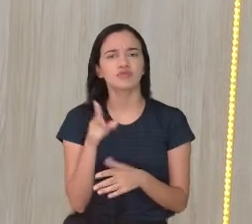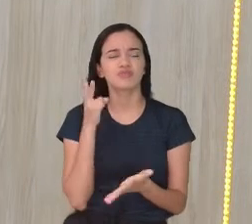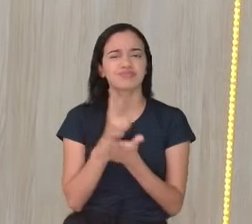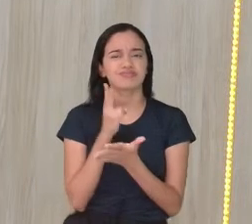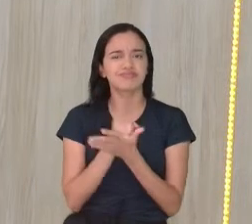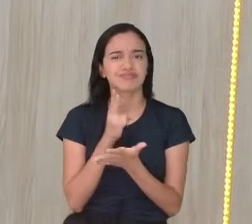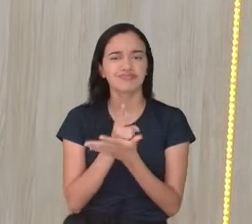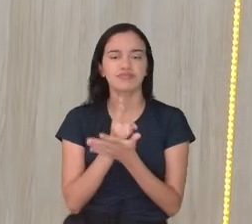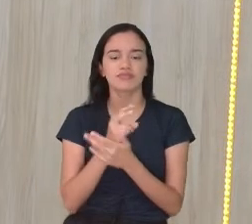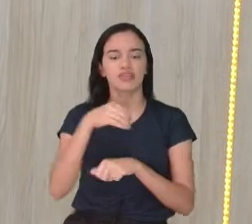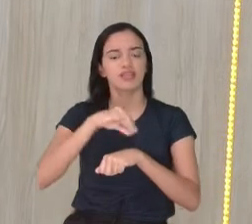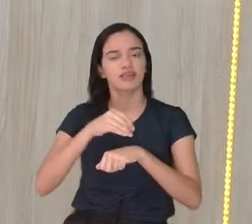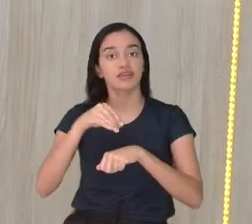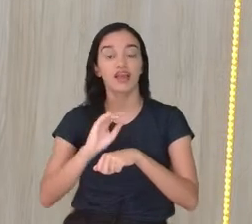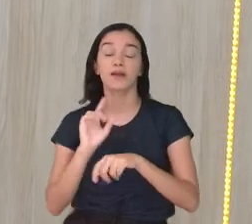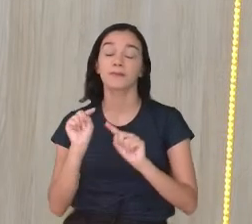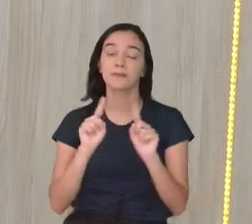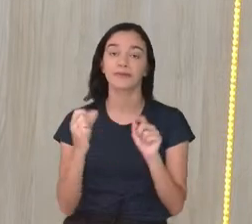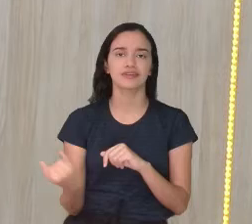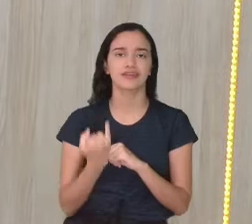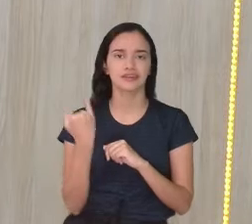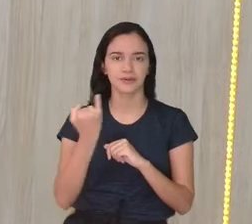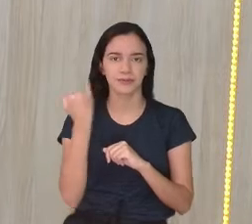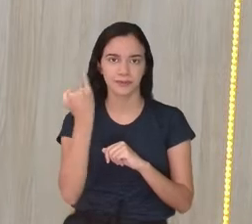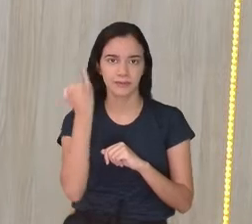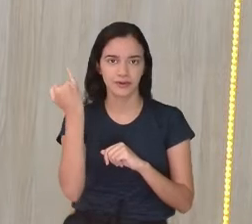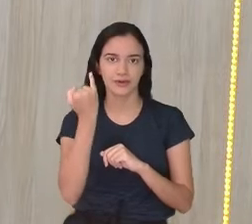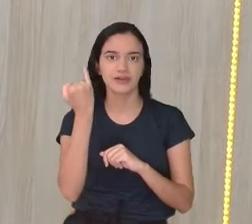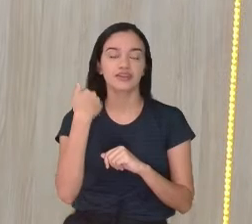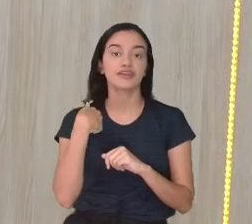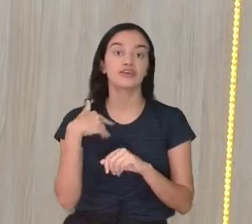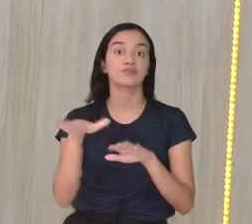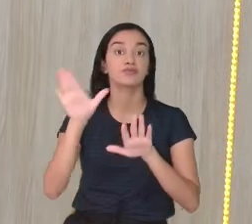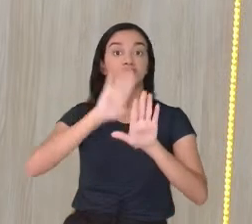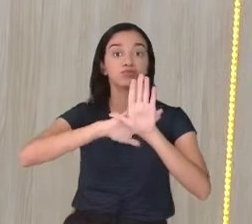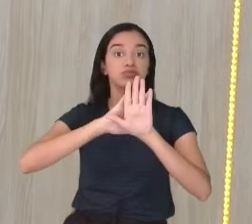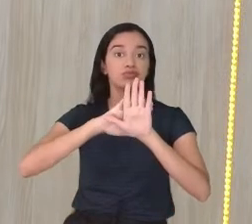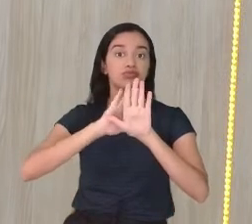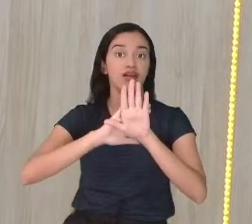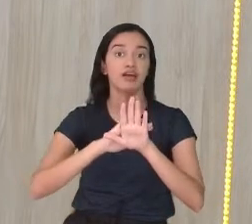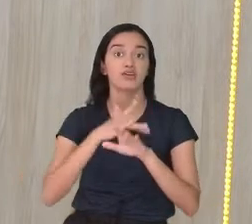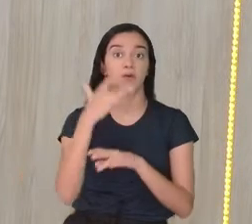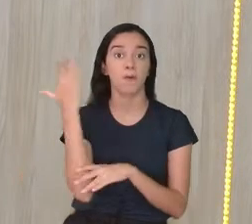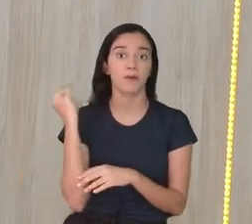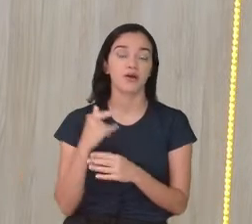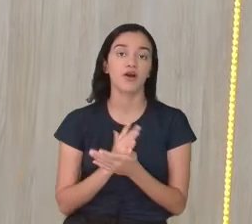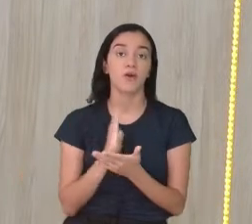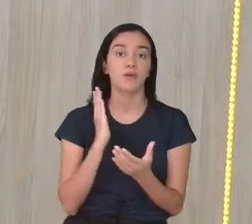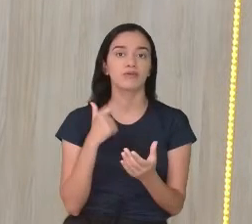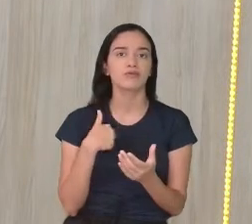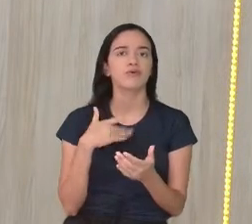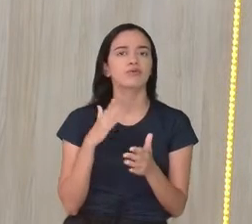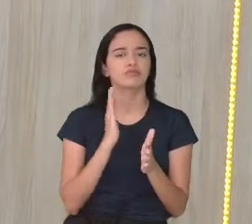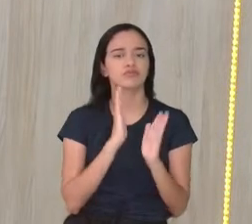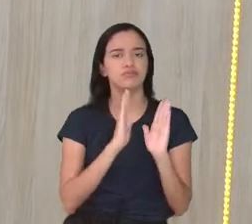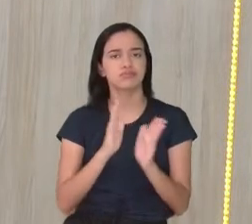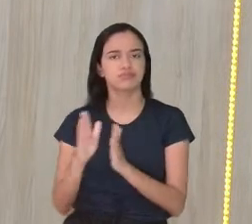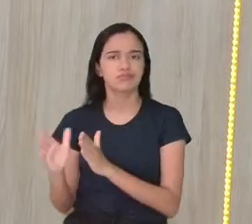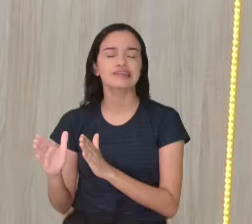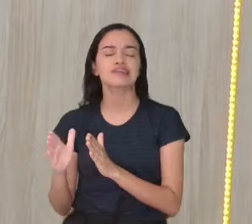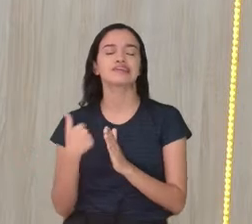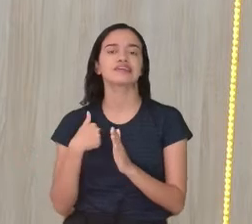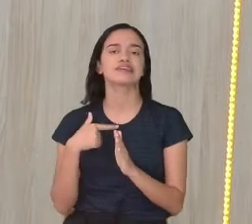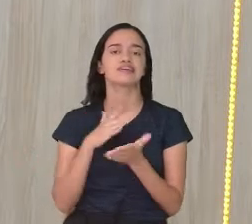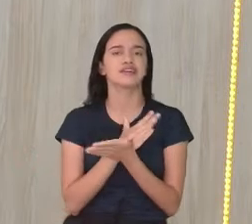aula, é importante. Já recebemos até às vezes aqui atrás, naquele processo quando a gente iniciou. Vocês não estavam aqui no começo, está